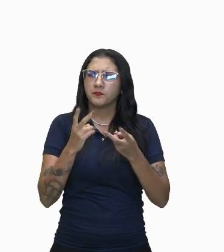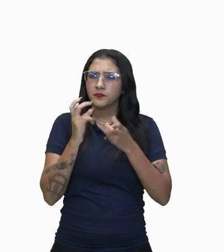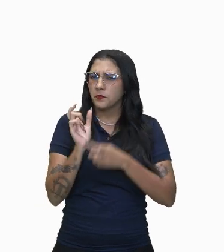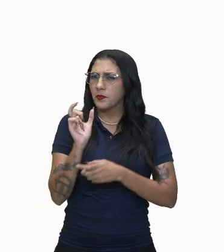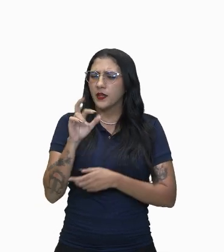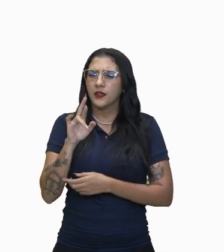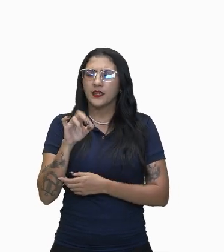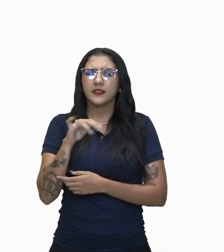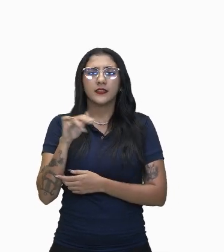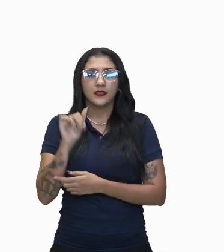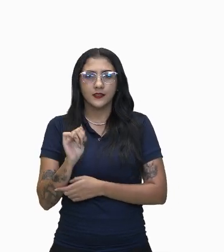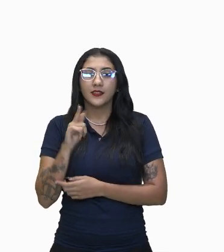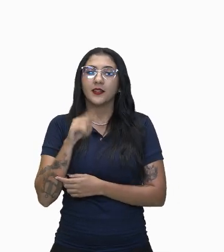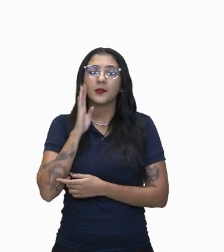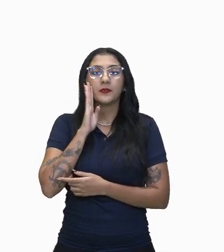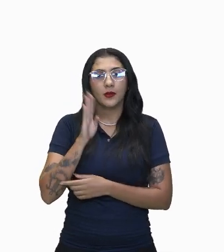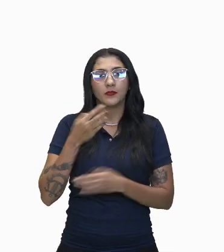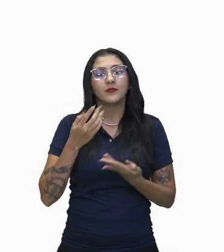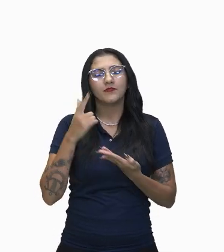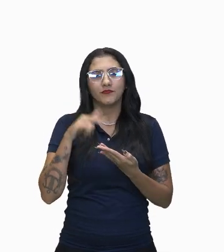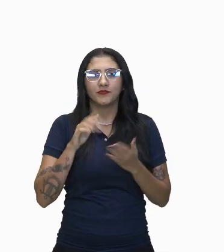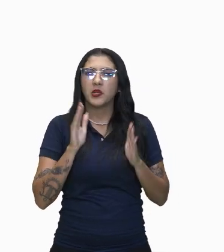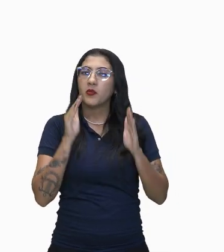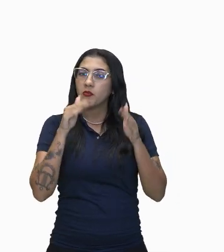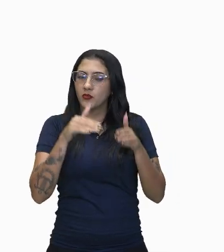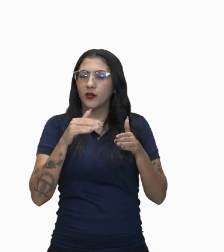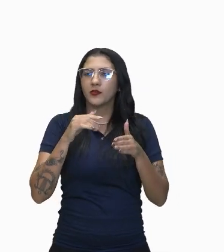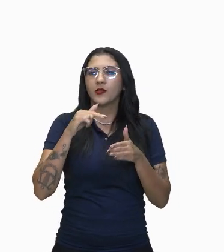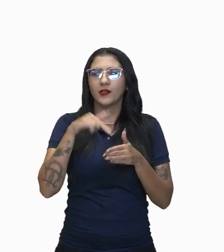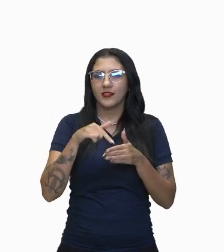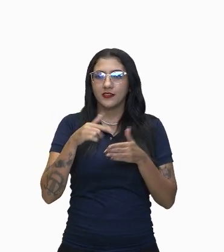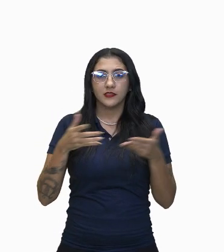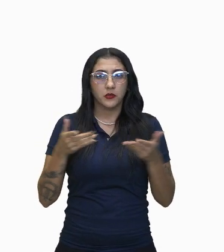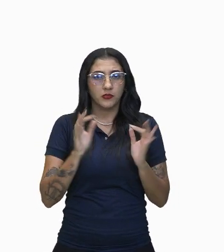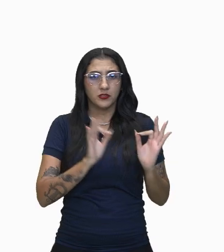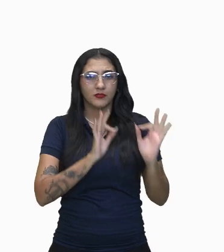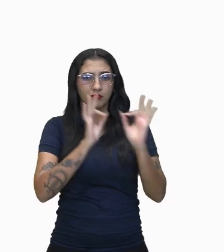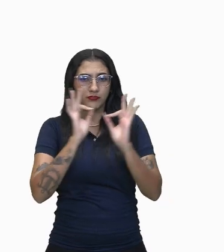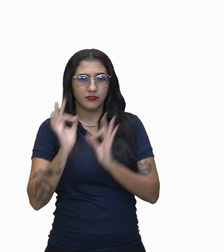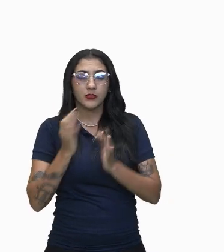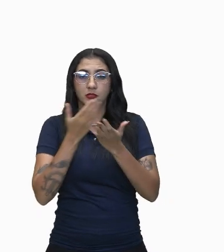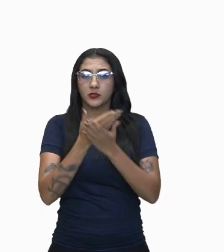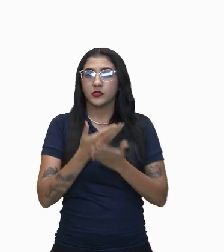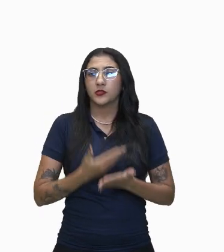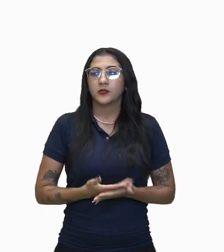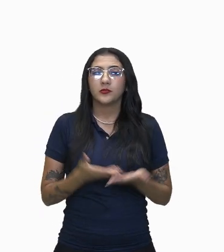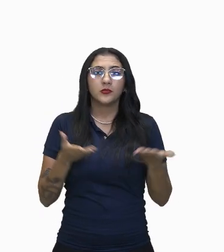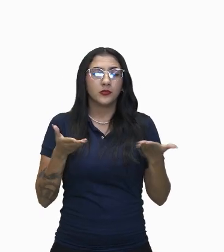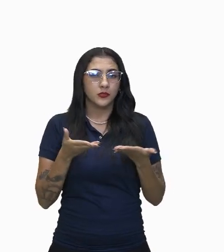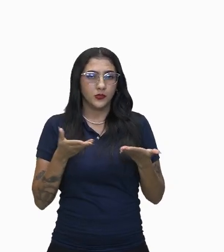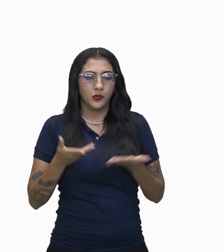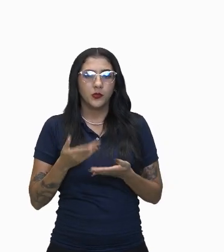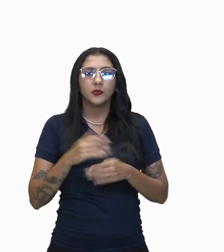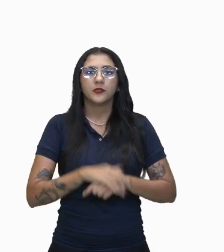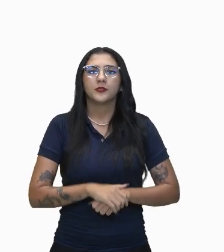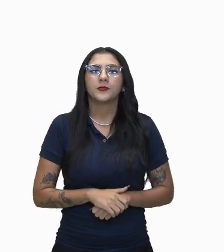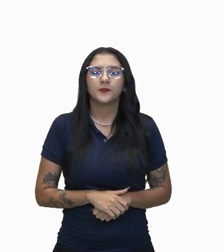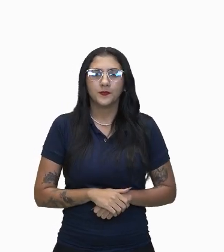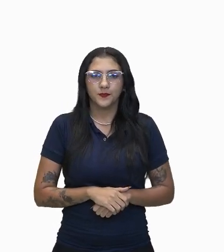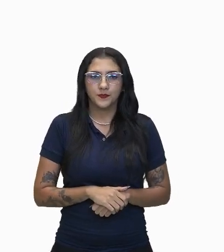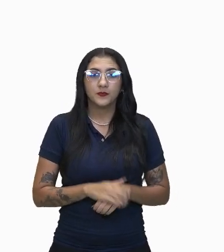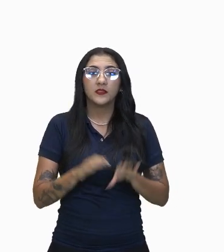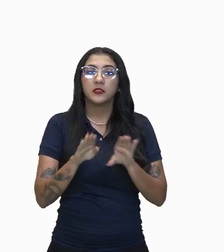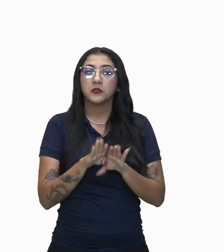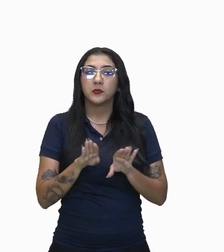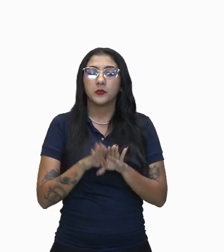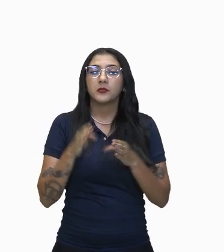resenha está em destaque, então será em relação a ela, a resenha, que esta aula irá trabalhar, ok?